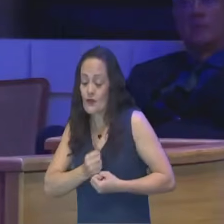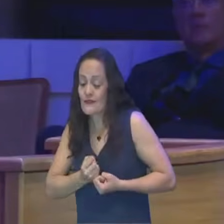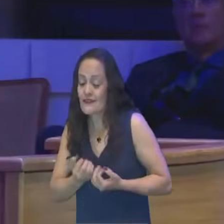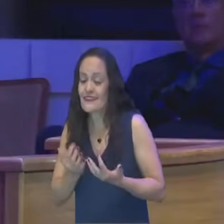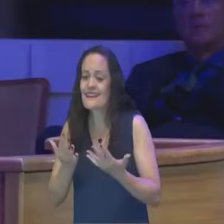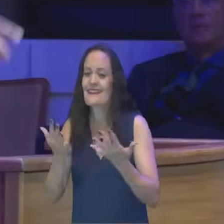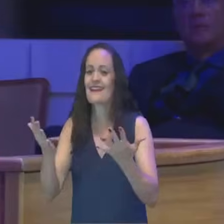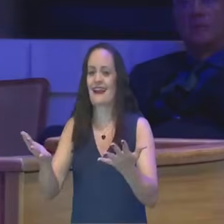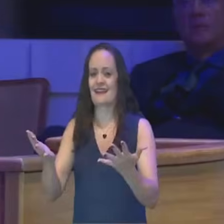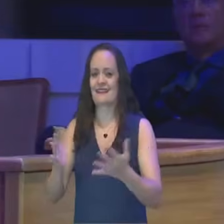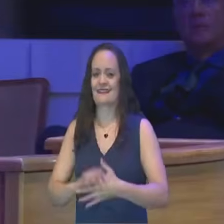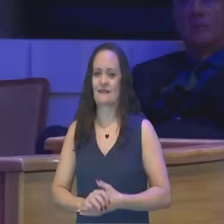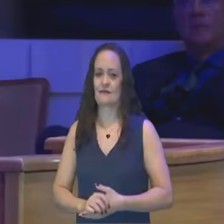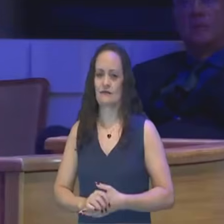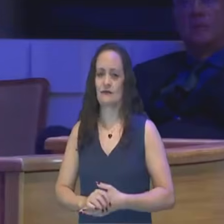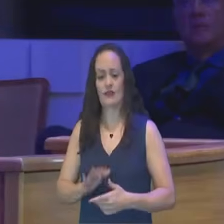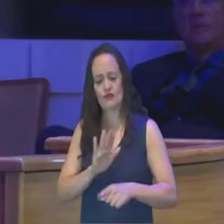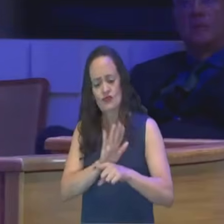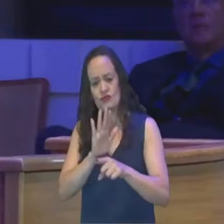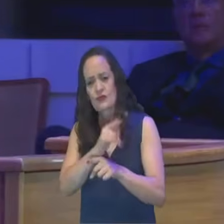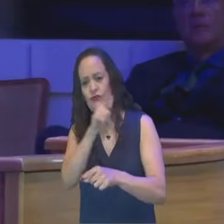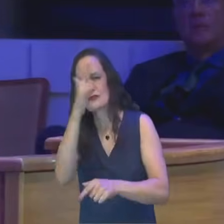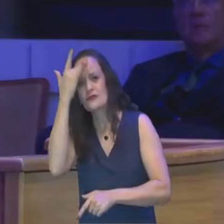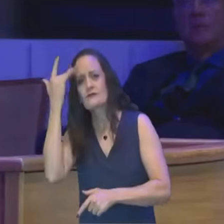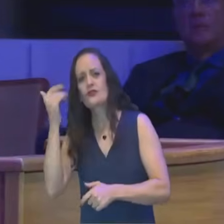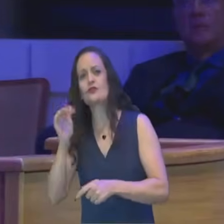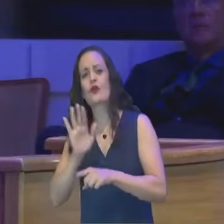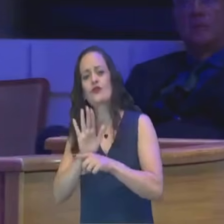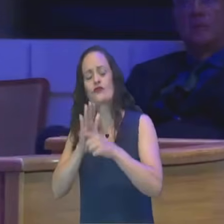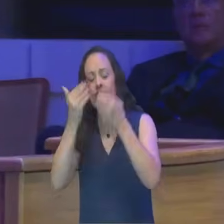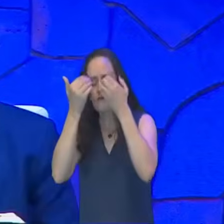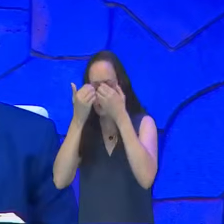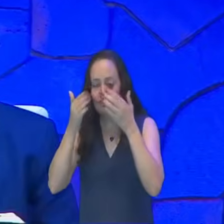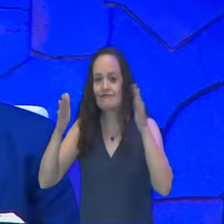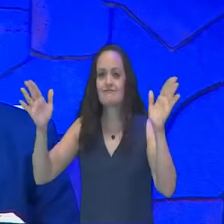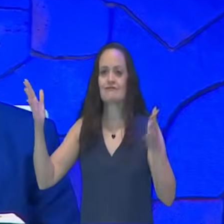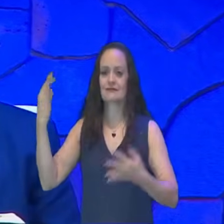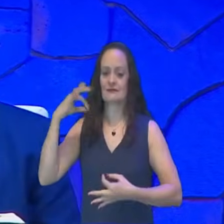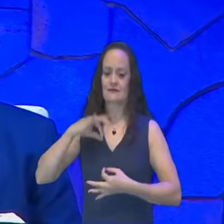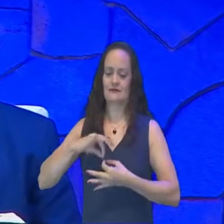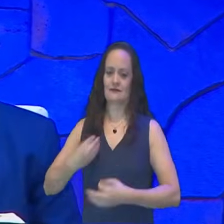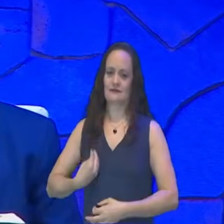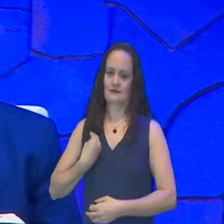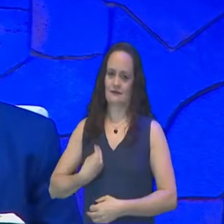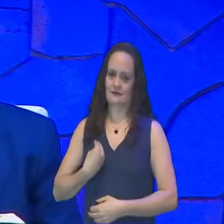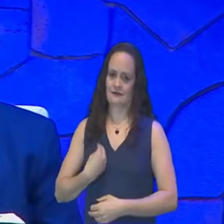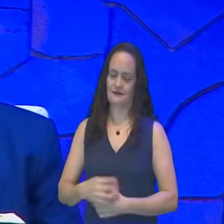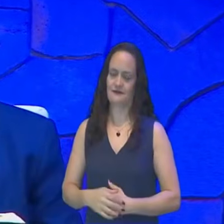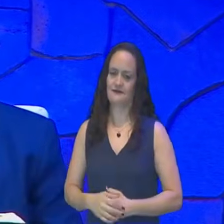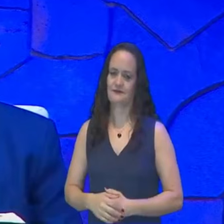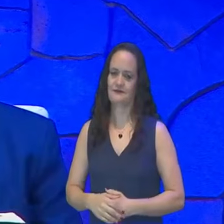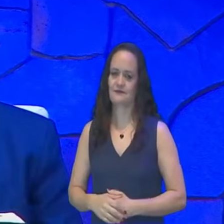que estamos cegos para enxergar o nosso estado espiritual.